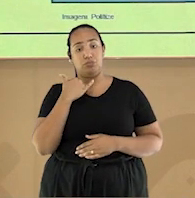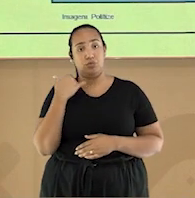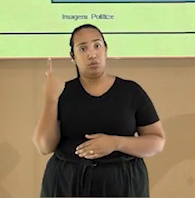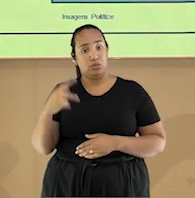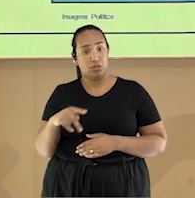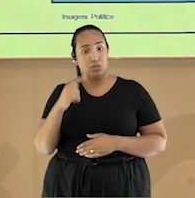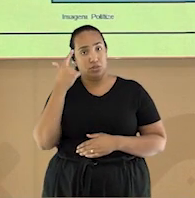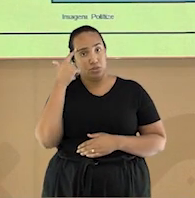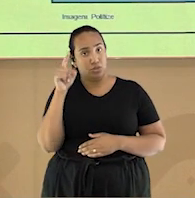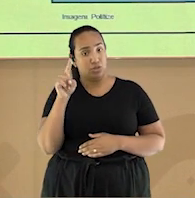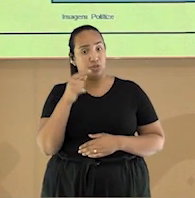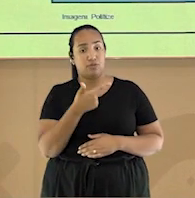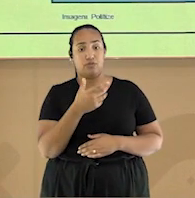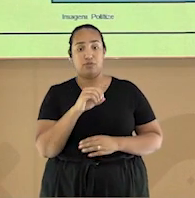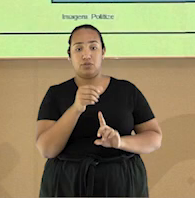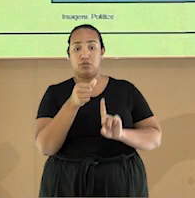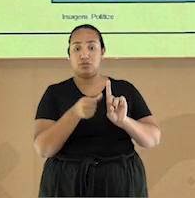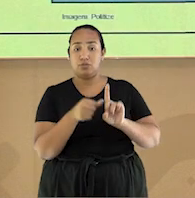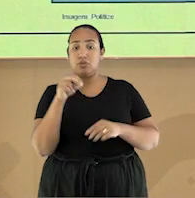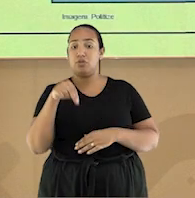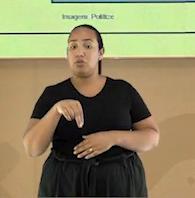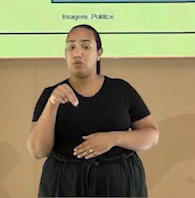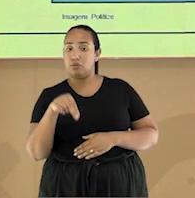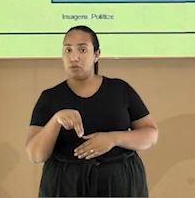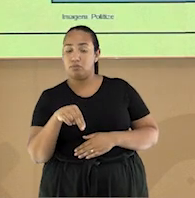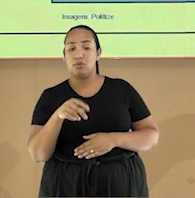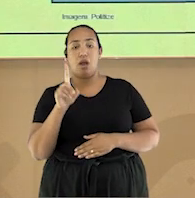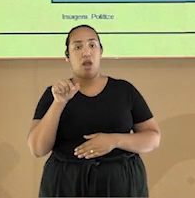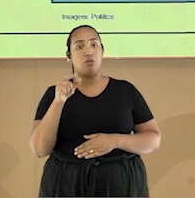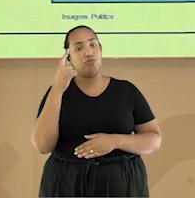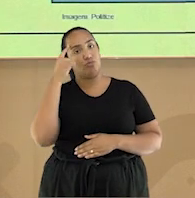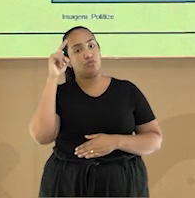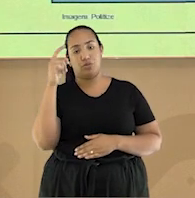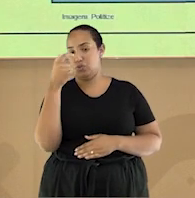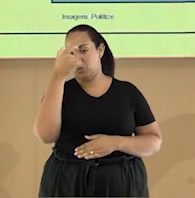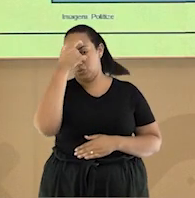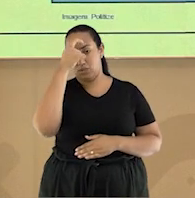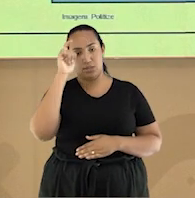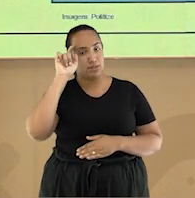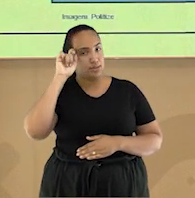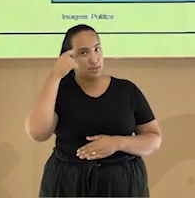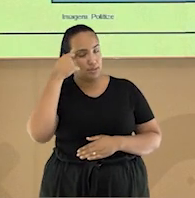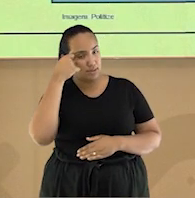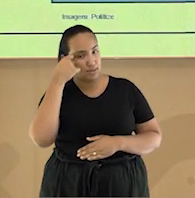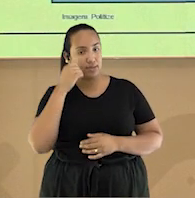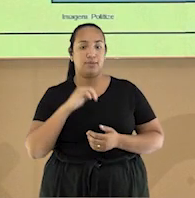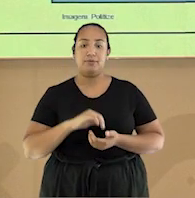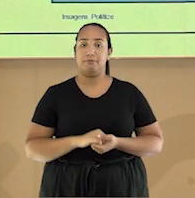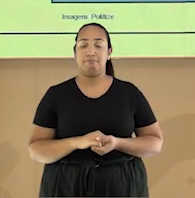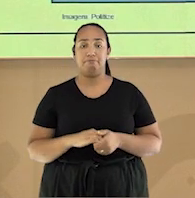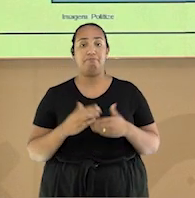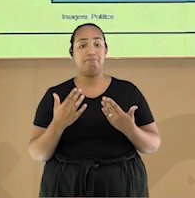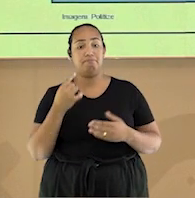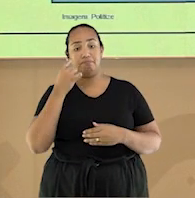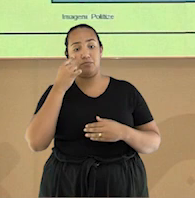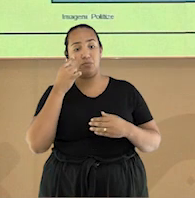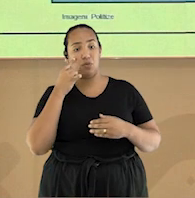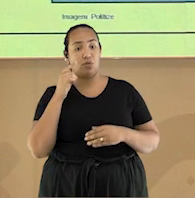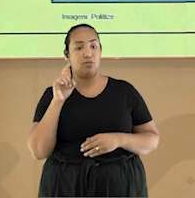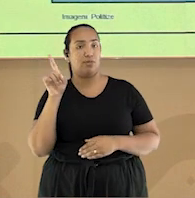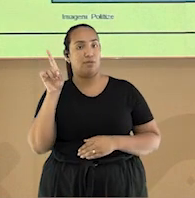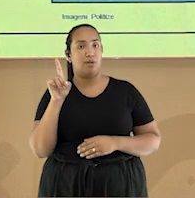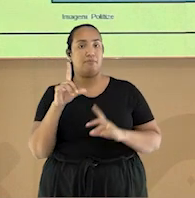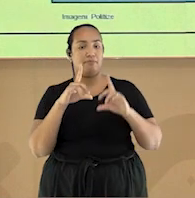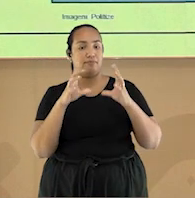novembro, foi adotada como o Dia da Consciência Negra. Então aqui nessa imagem nós podemos ver o busto de Zumbi dos Palmares em